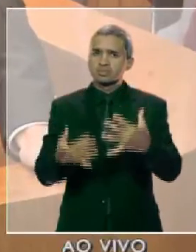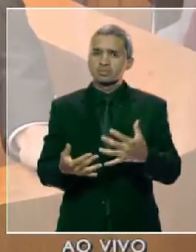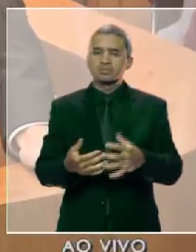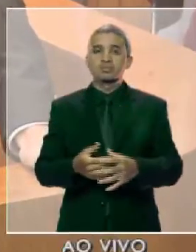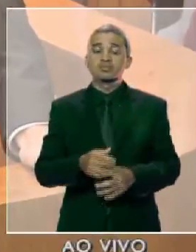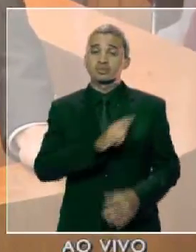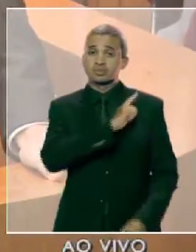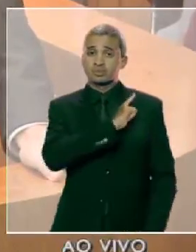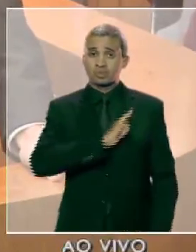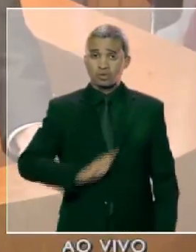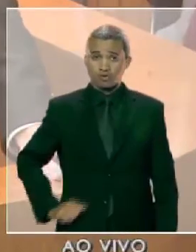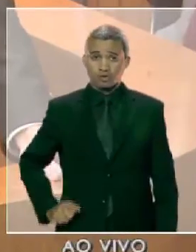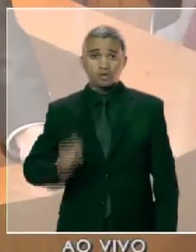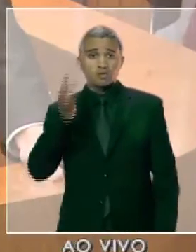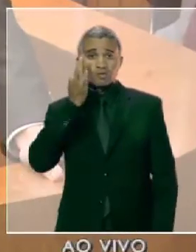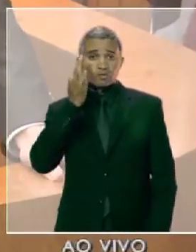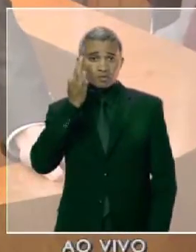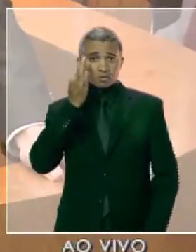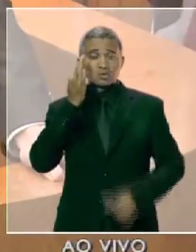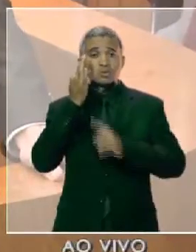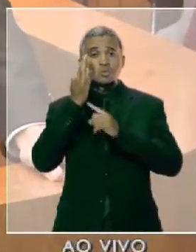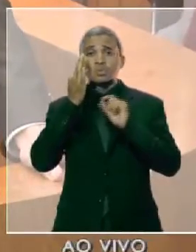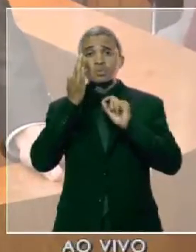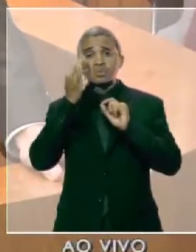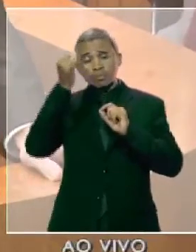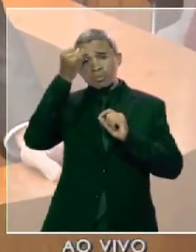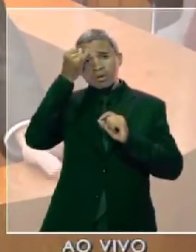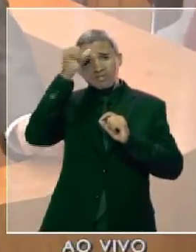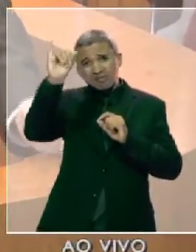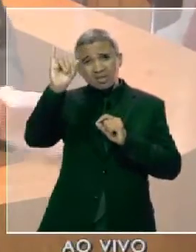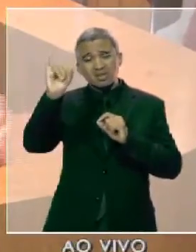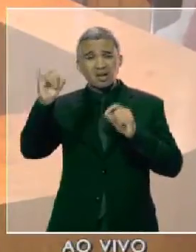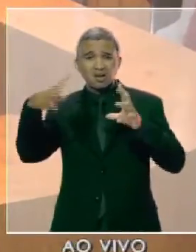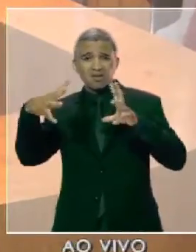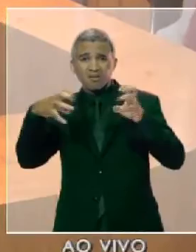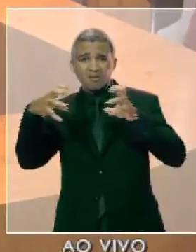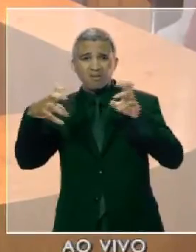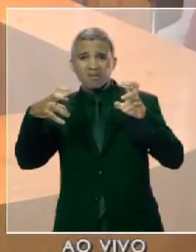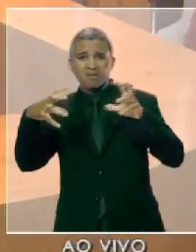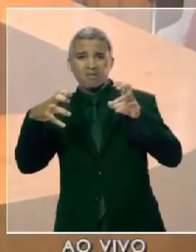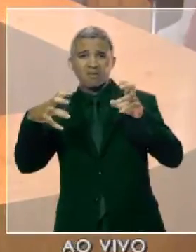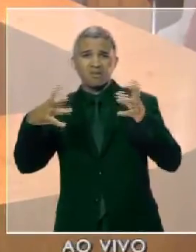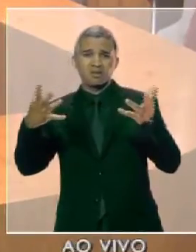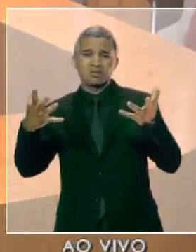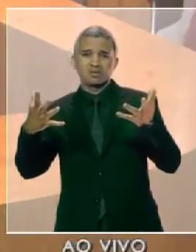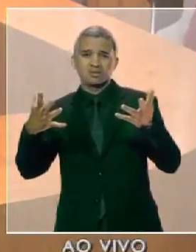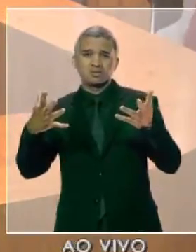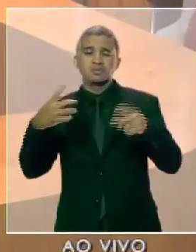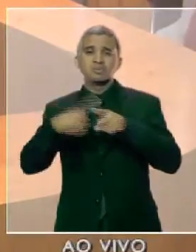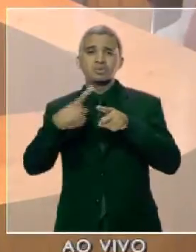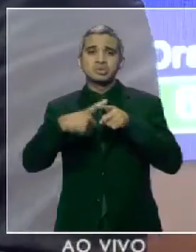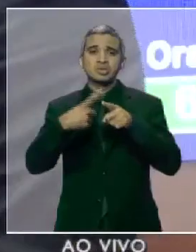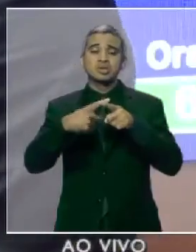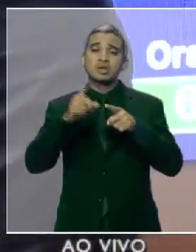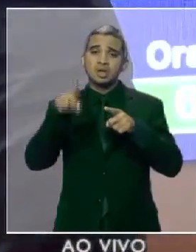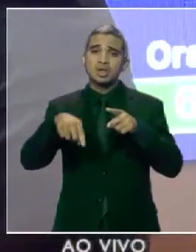governador fez com a intenção de não deixar que no evento oficial